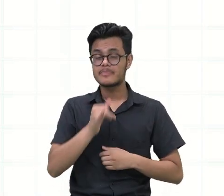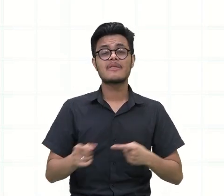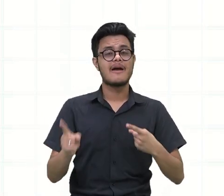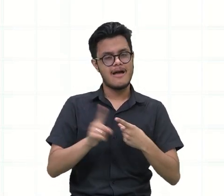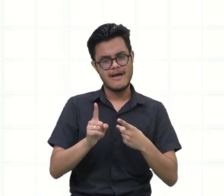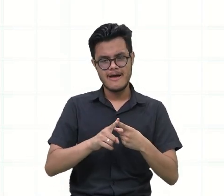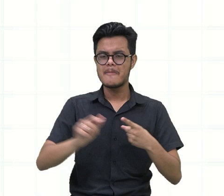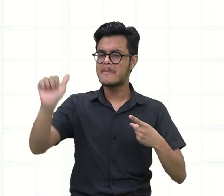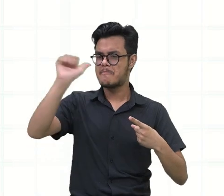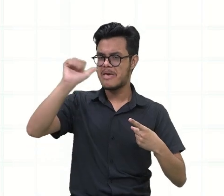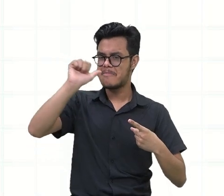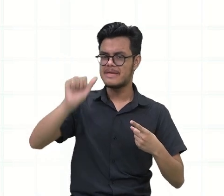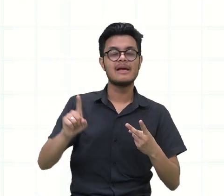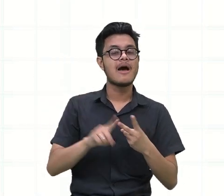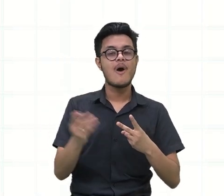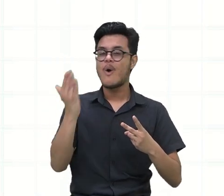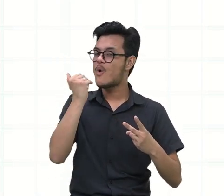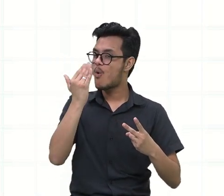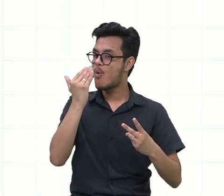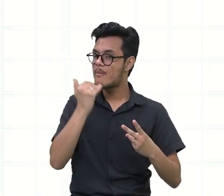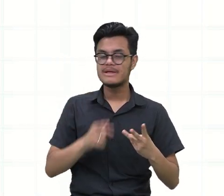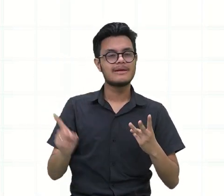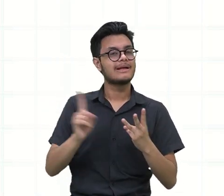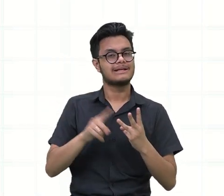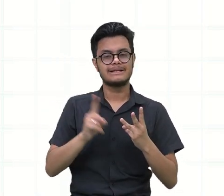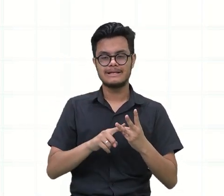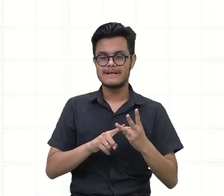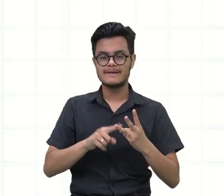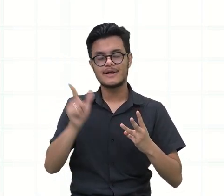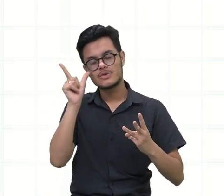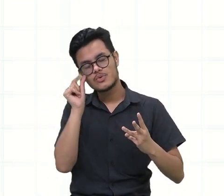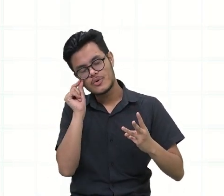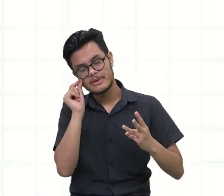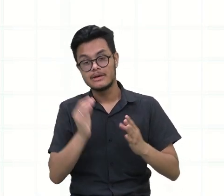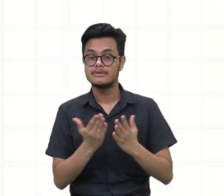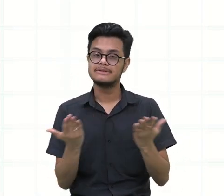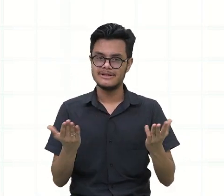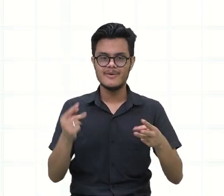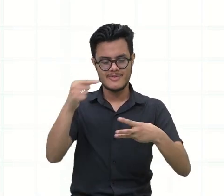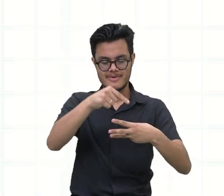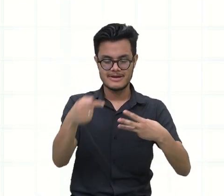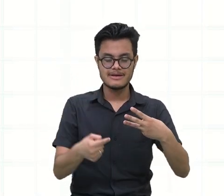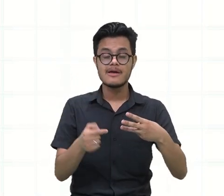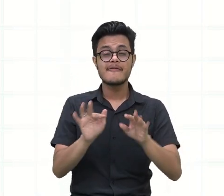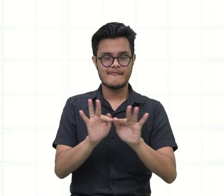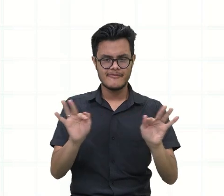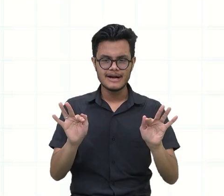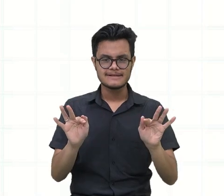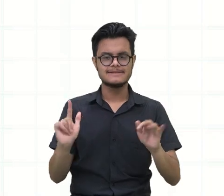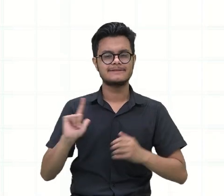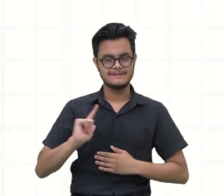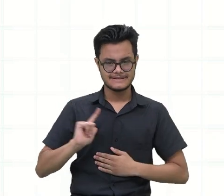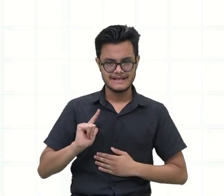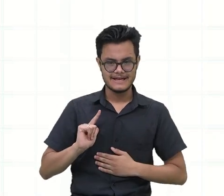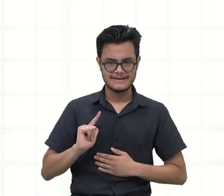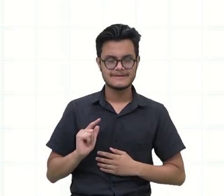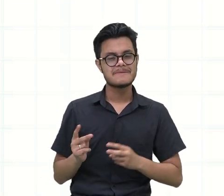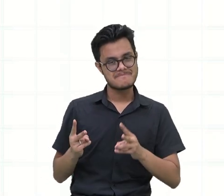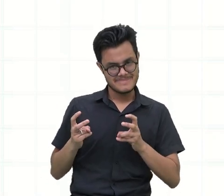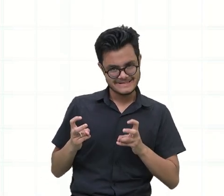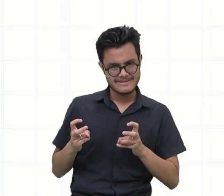primeira oração, comi é a segunda e dormi é a terceira oração, ok? Perceberam